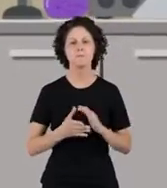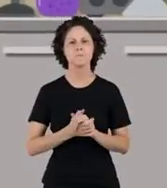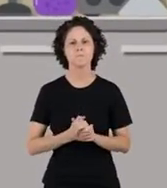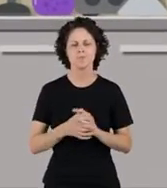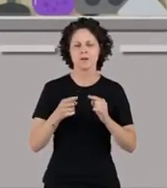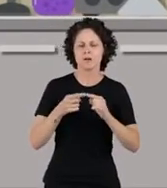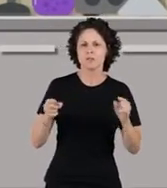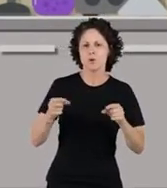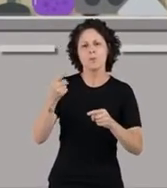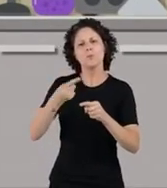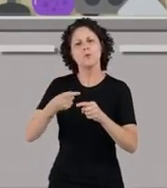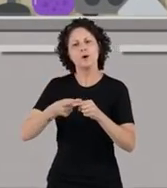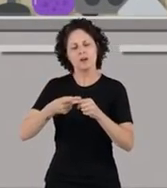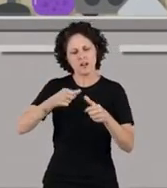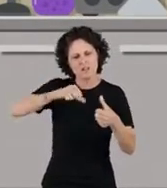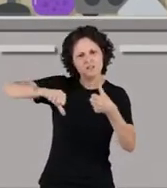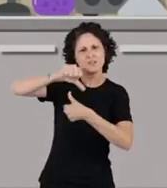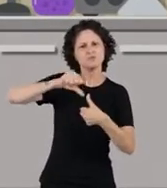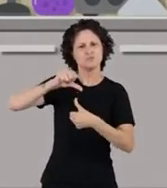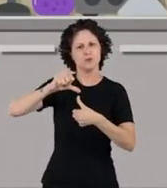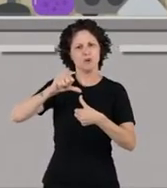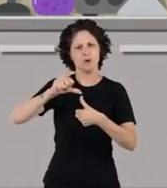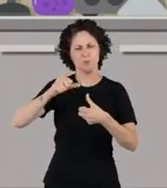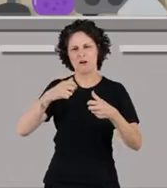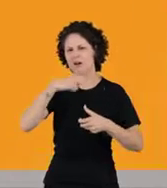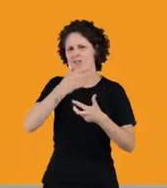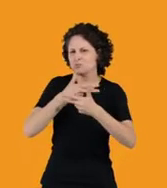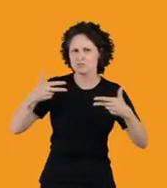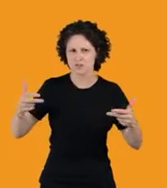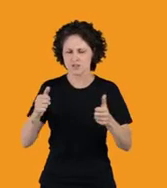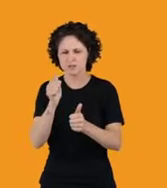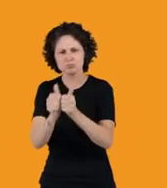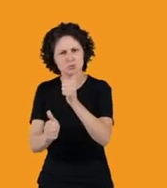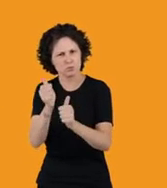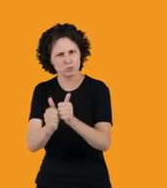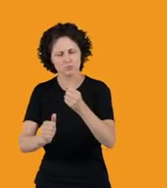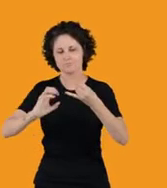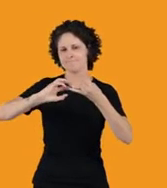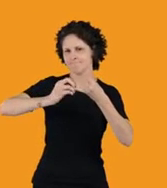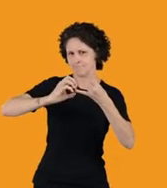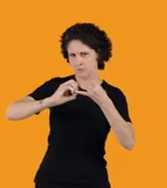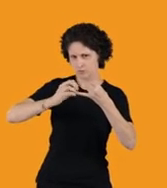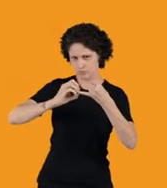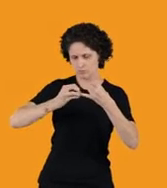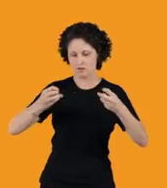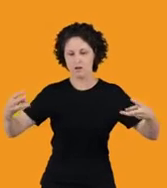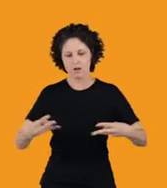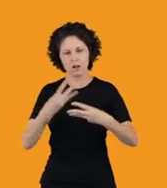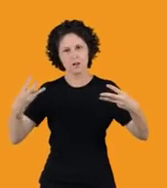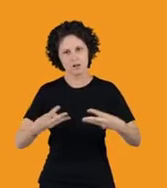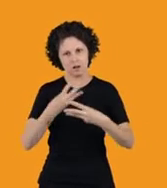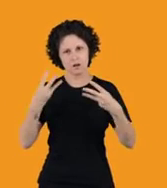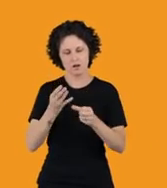Mas você já reparou que os alimentos sofrem uma transformação ao cozinhar? Alguns alimentos como o arroz, o feijão, o